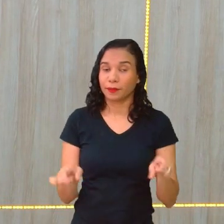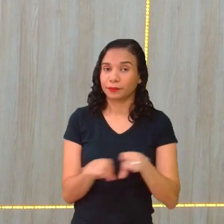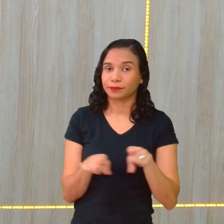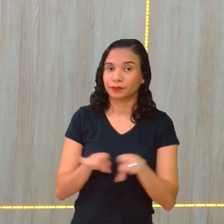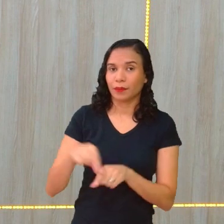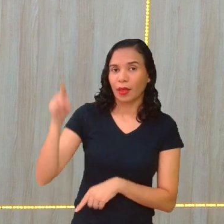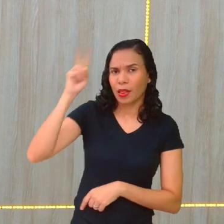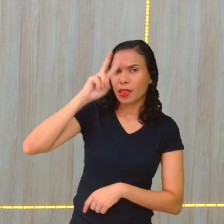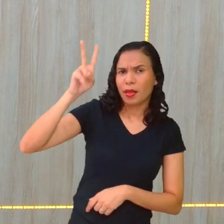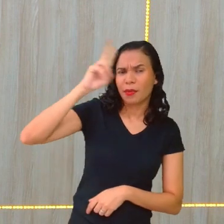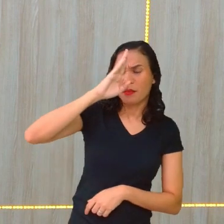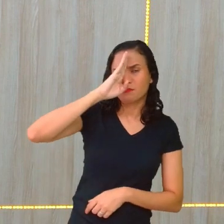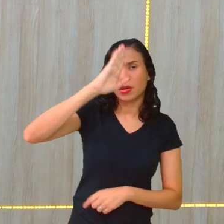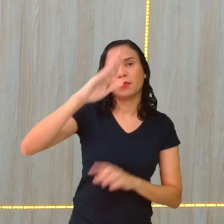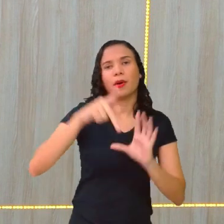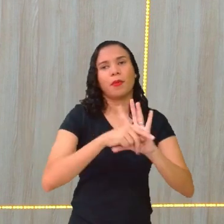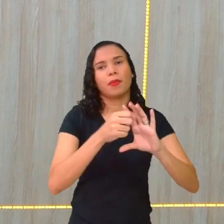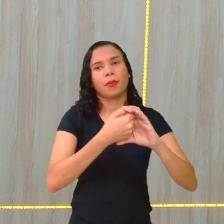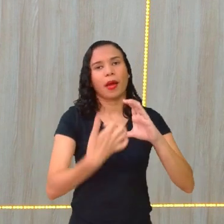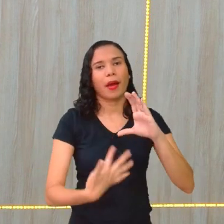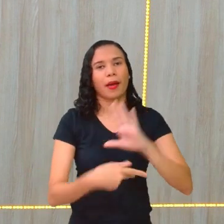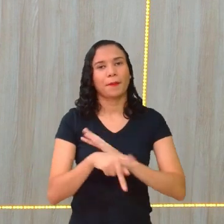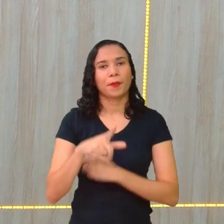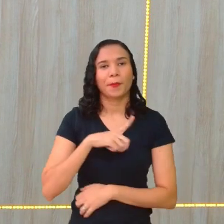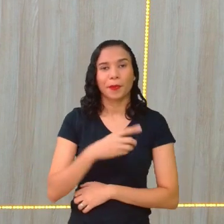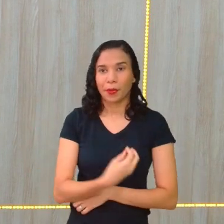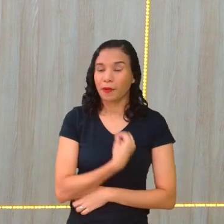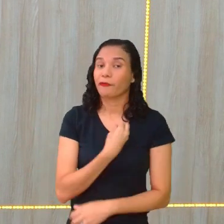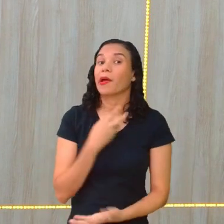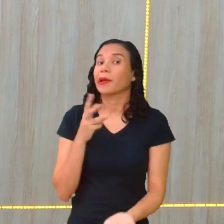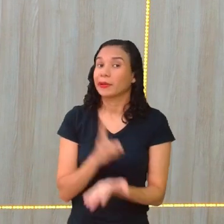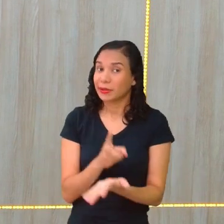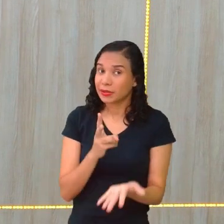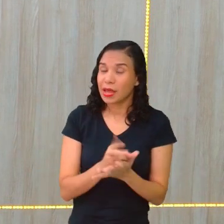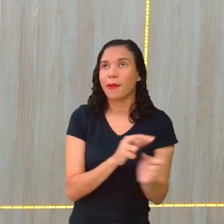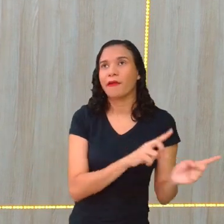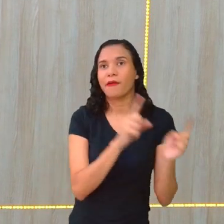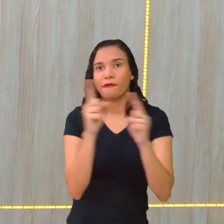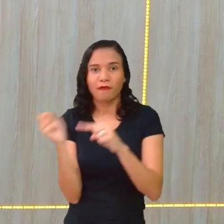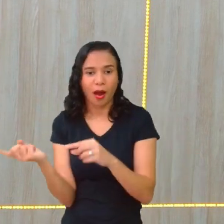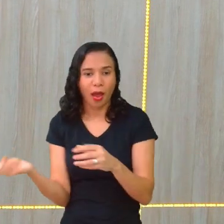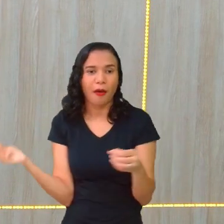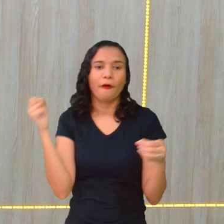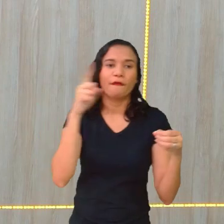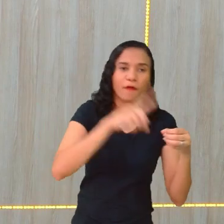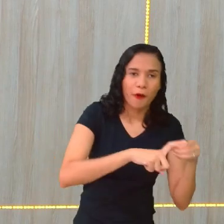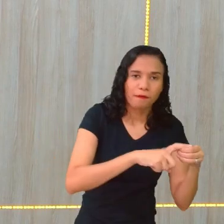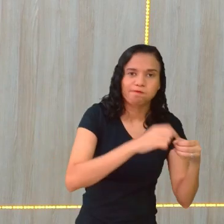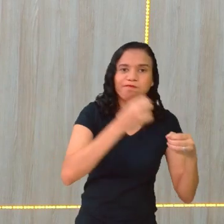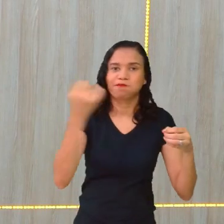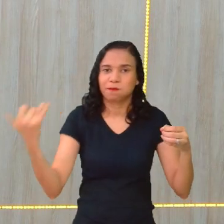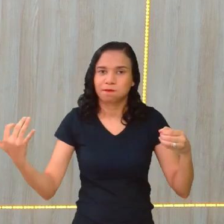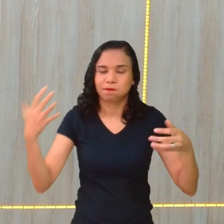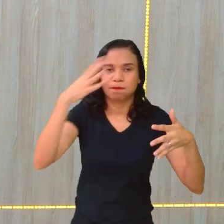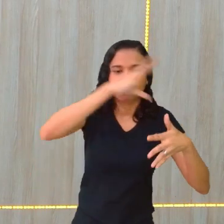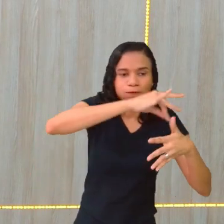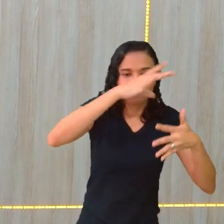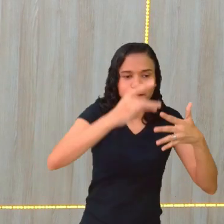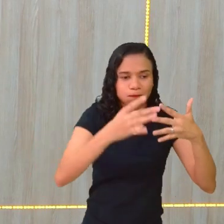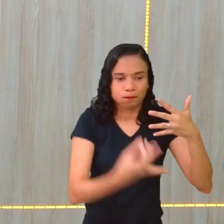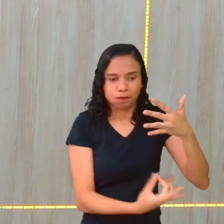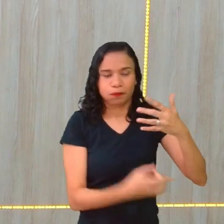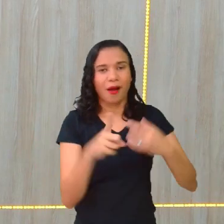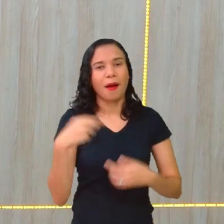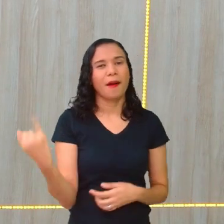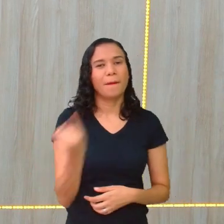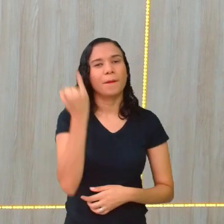relembrar as principais características da notícia. Ó, a gente sempre vai e volta, né, nas principais características, mas é importante a gente relembrar